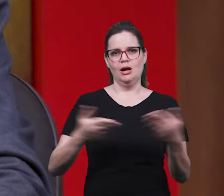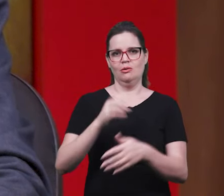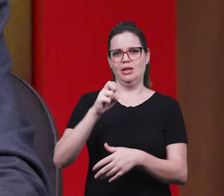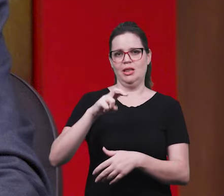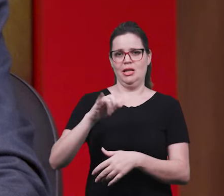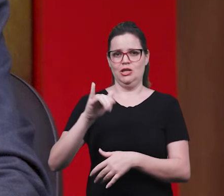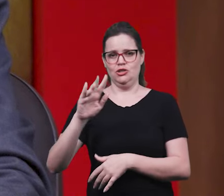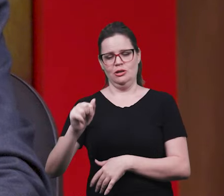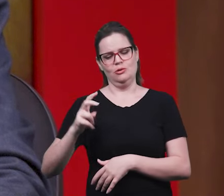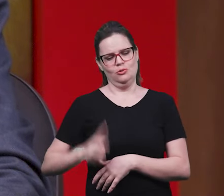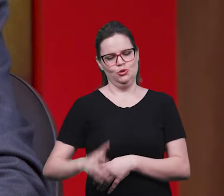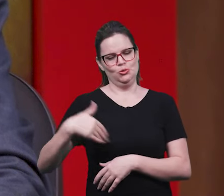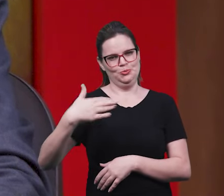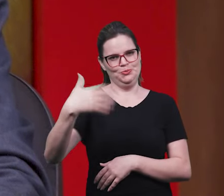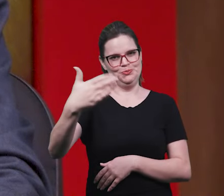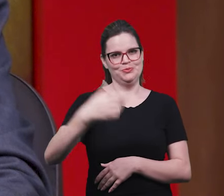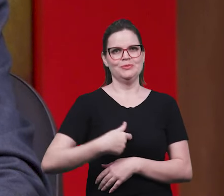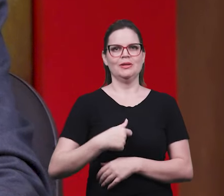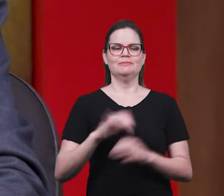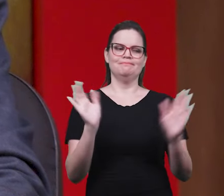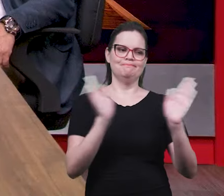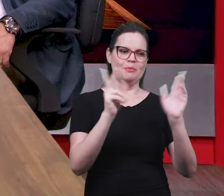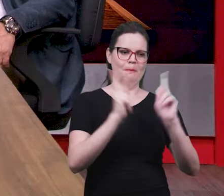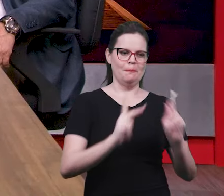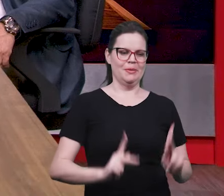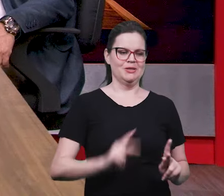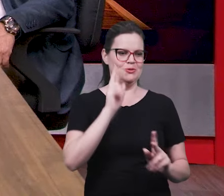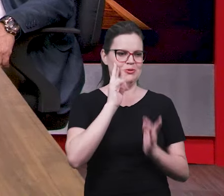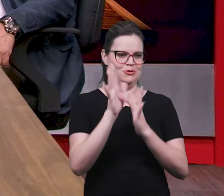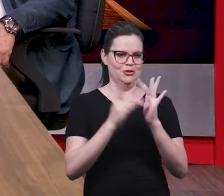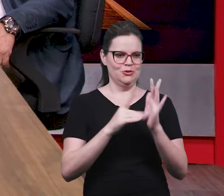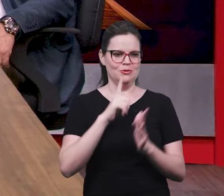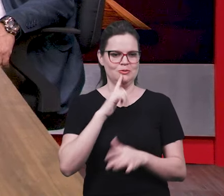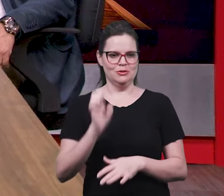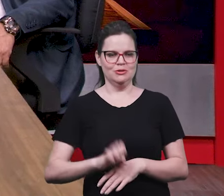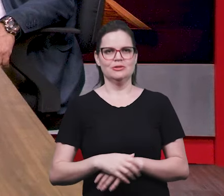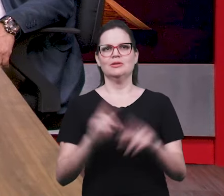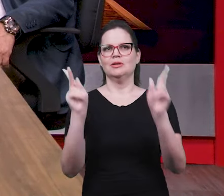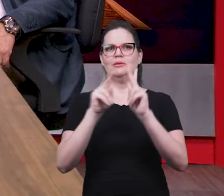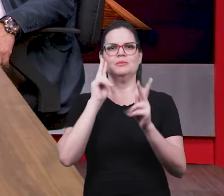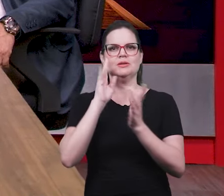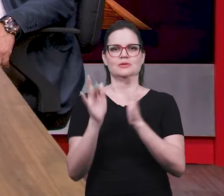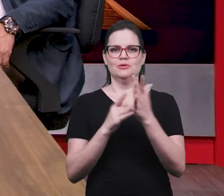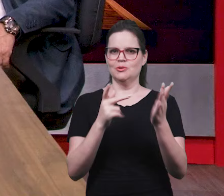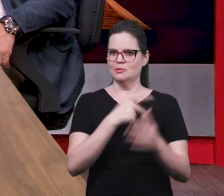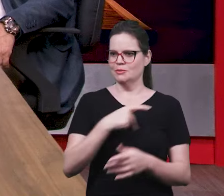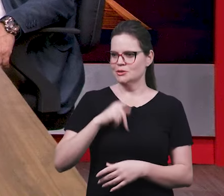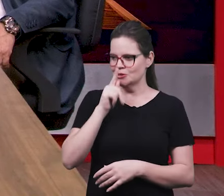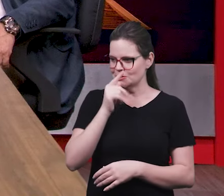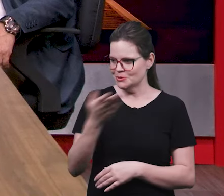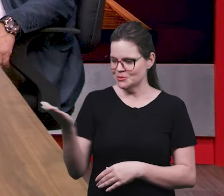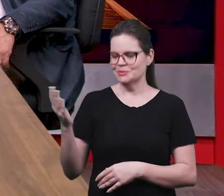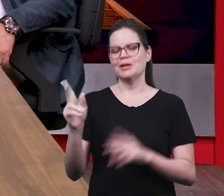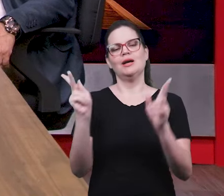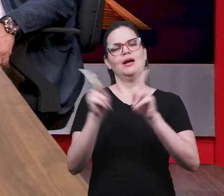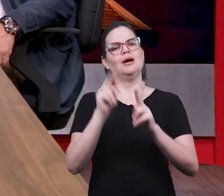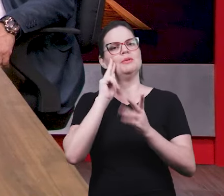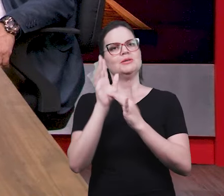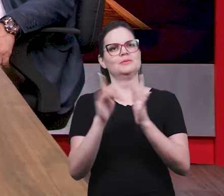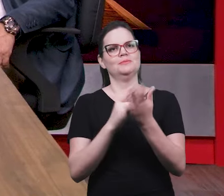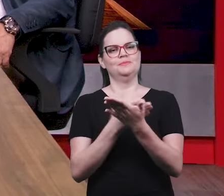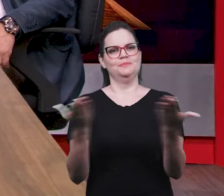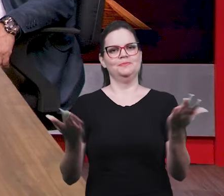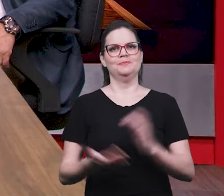Energeia, e vamos continuar. Despeço aqui do pastor Luiz Eugênio. Tá bom. Paz do Senhor a todos. Pastor Gilson. Paz do Senhor,